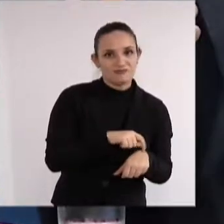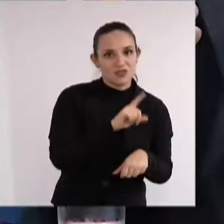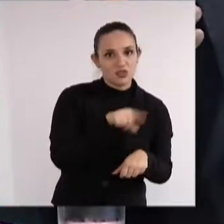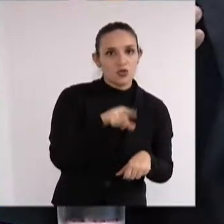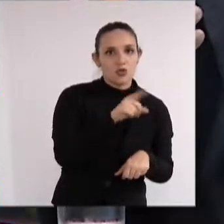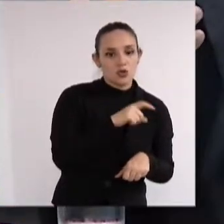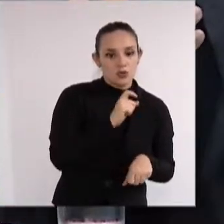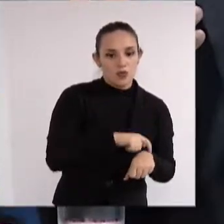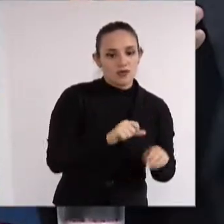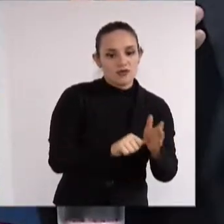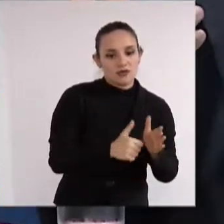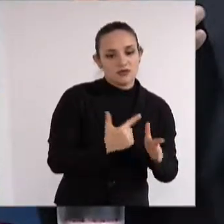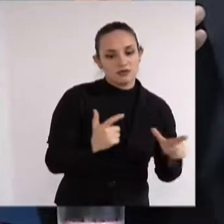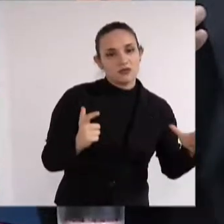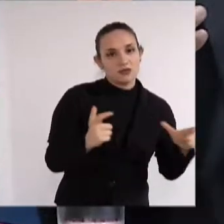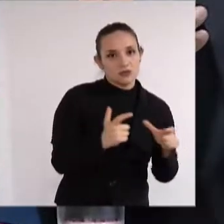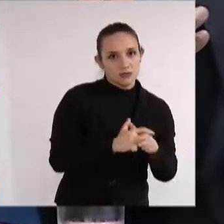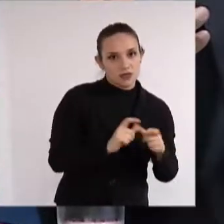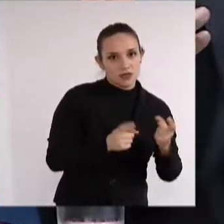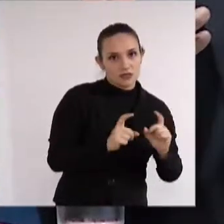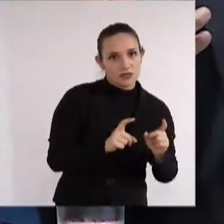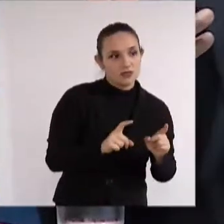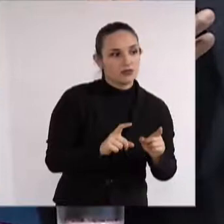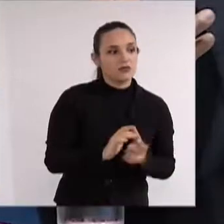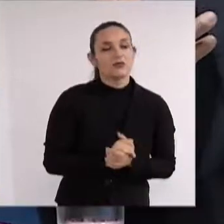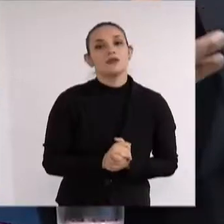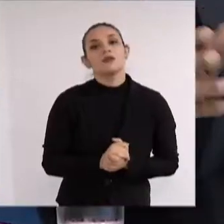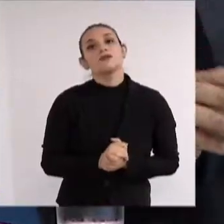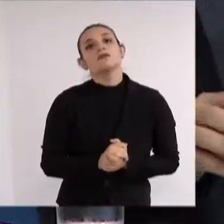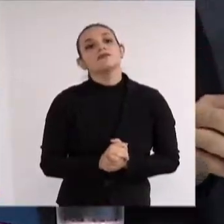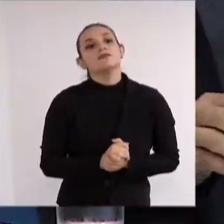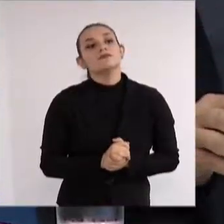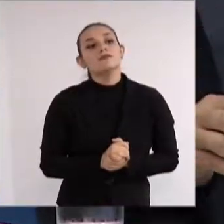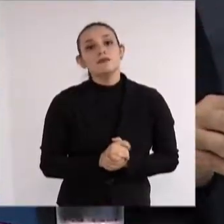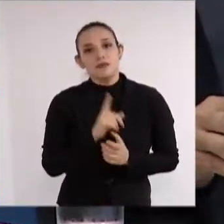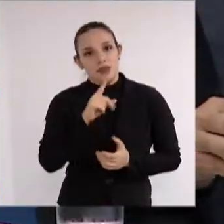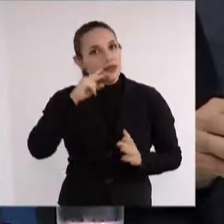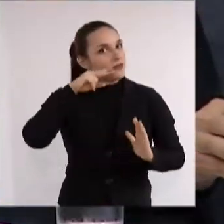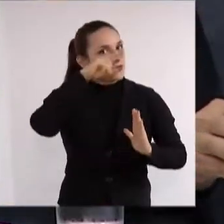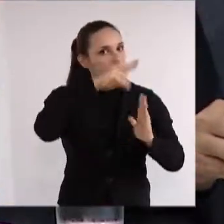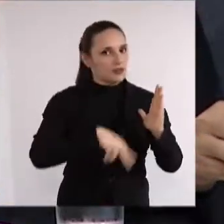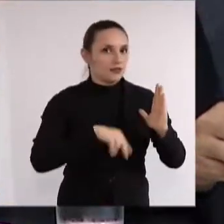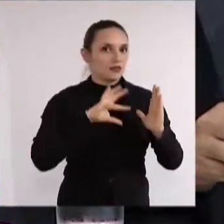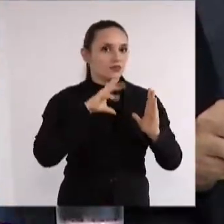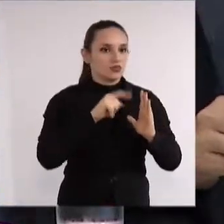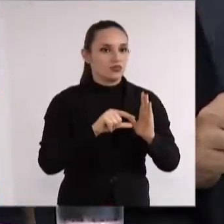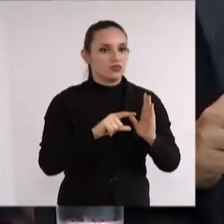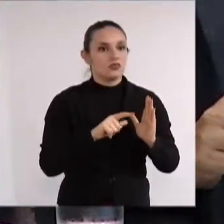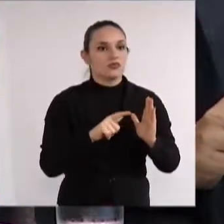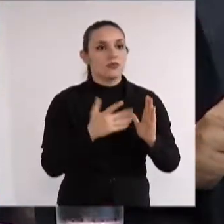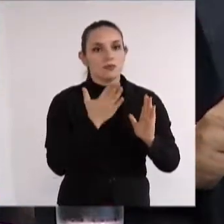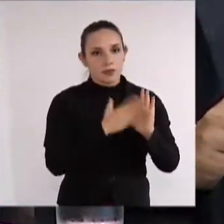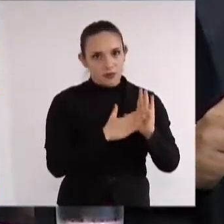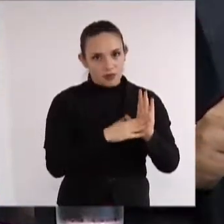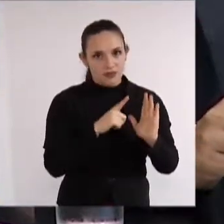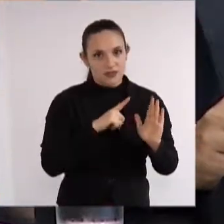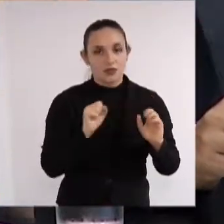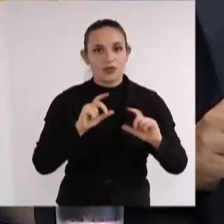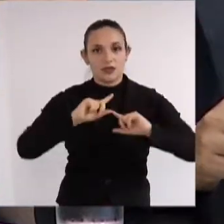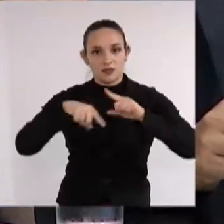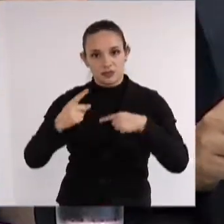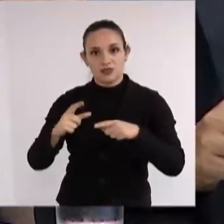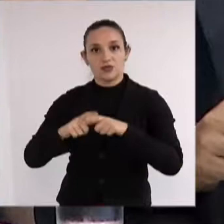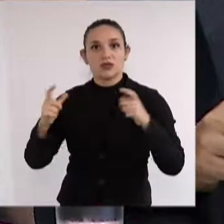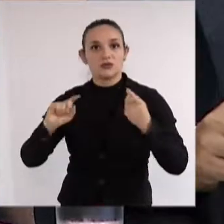para a segunda parte do pequeno expediente, que é as leituras dos expedientes por parte dos senhores deputados, e o grande